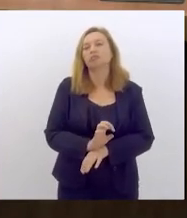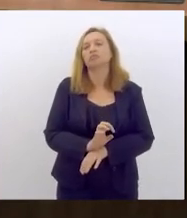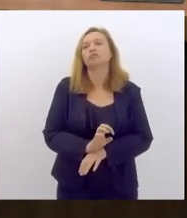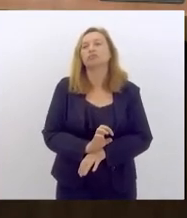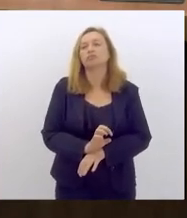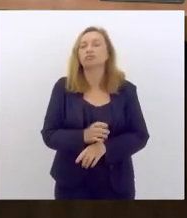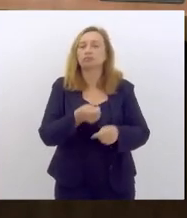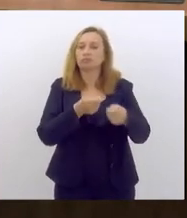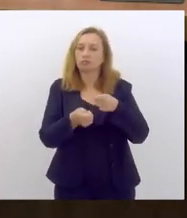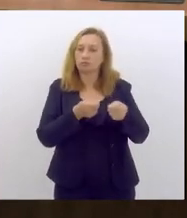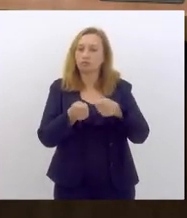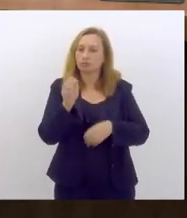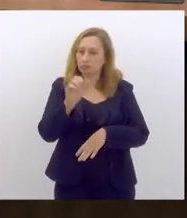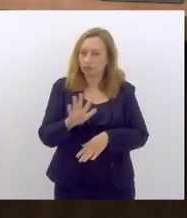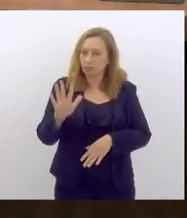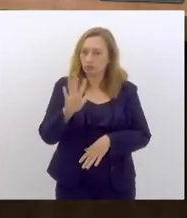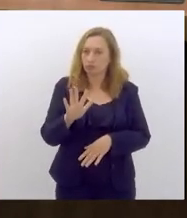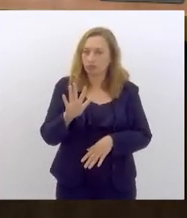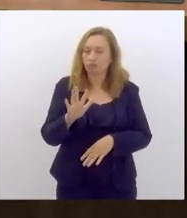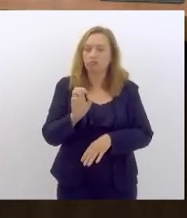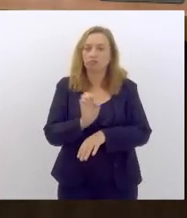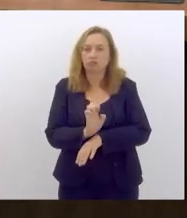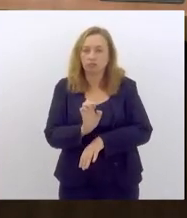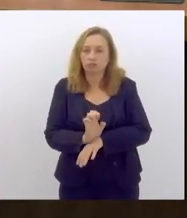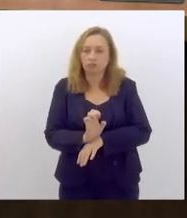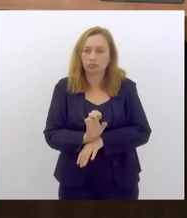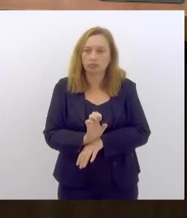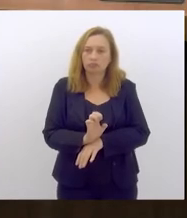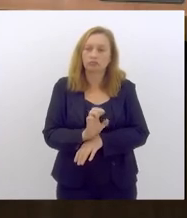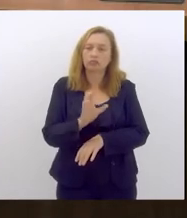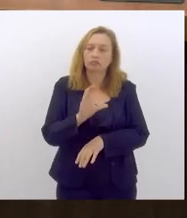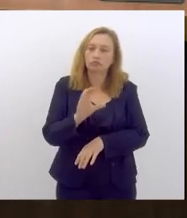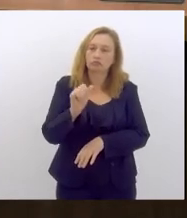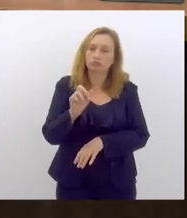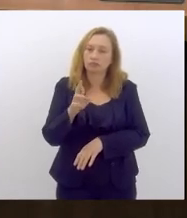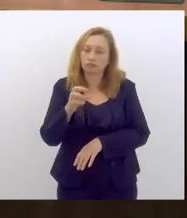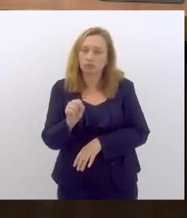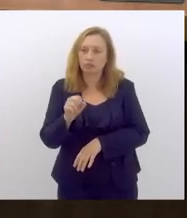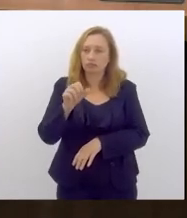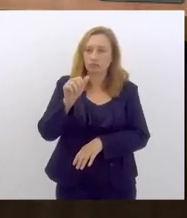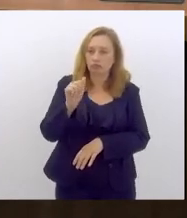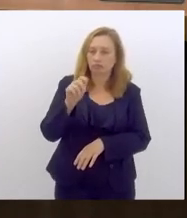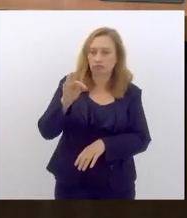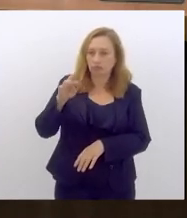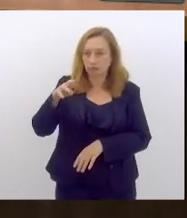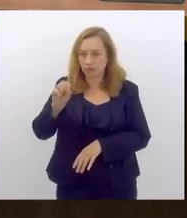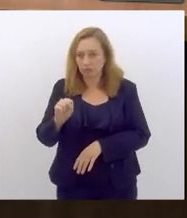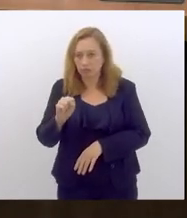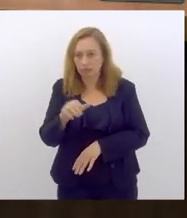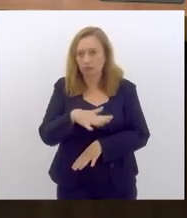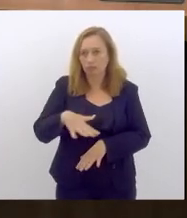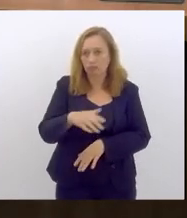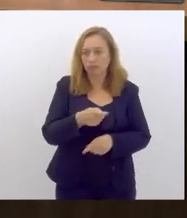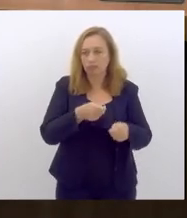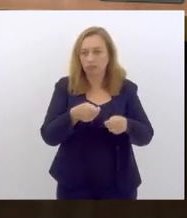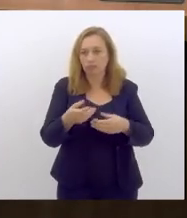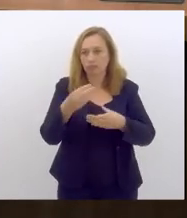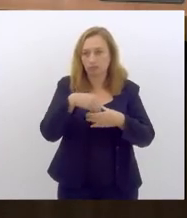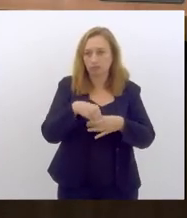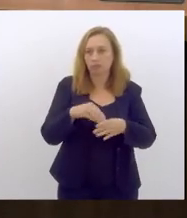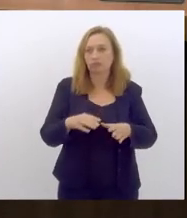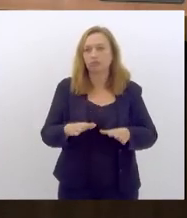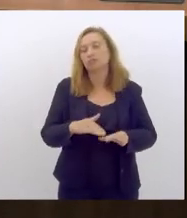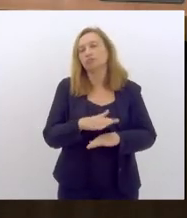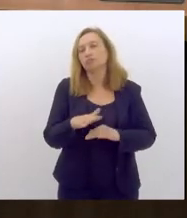da Controladoria Geral do Estado com o cargo de Analista do Controle Externo, área de controle externo.